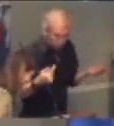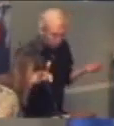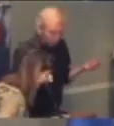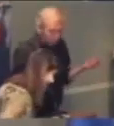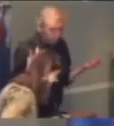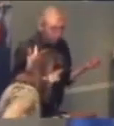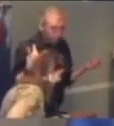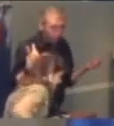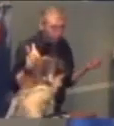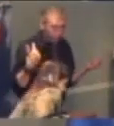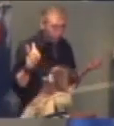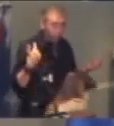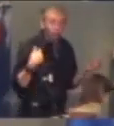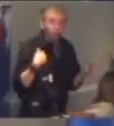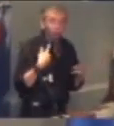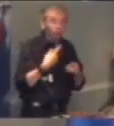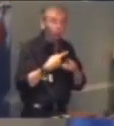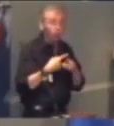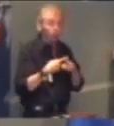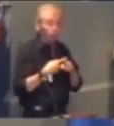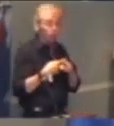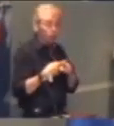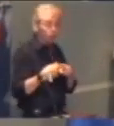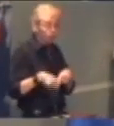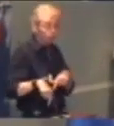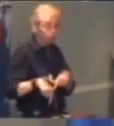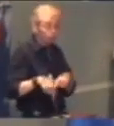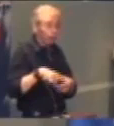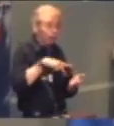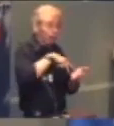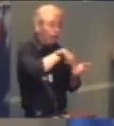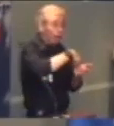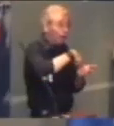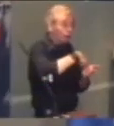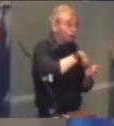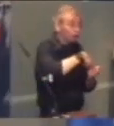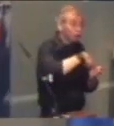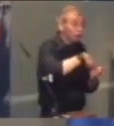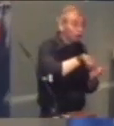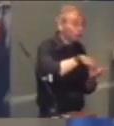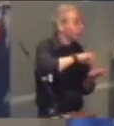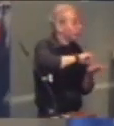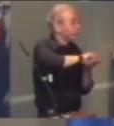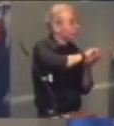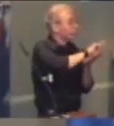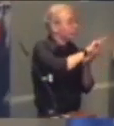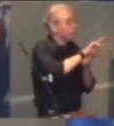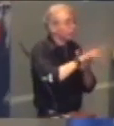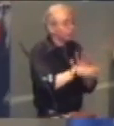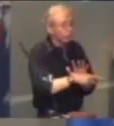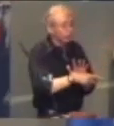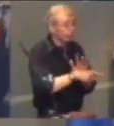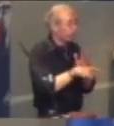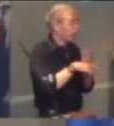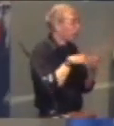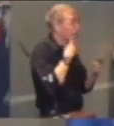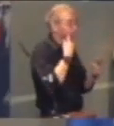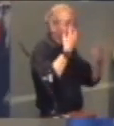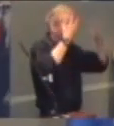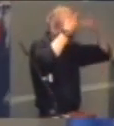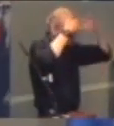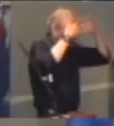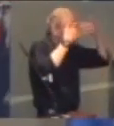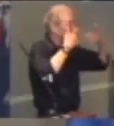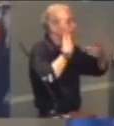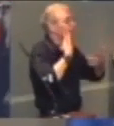autismo porque ela engloba diferentes síndromes marcada por perturbações ento neurológico com três